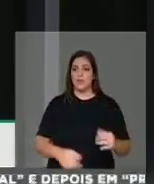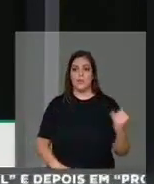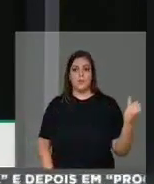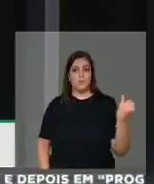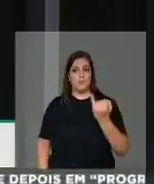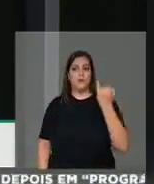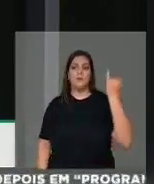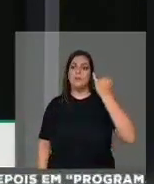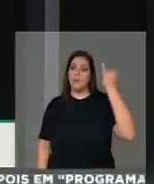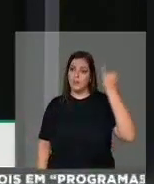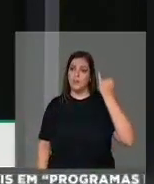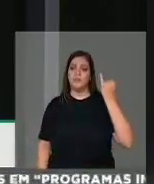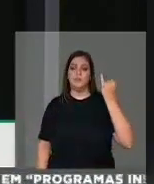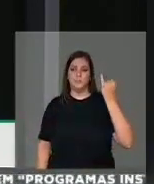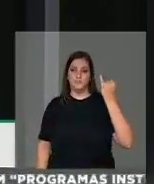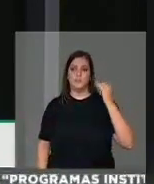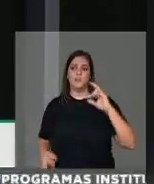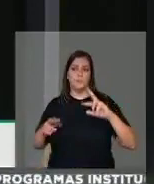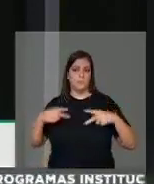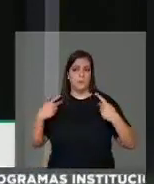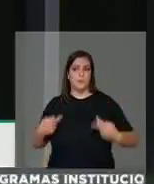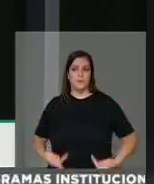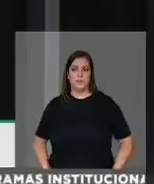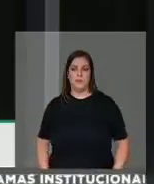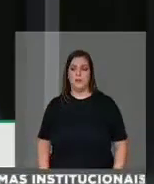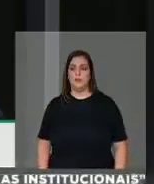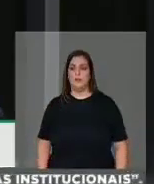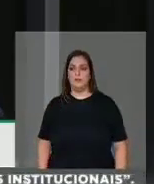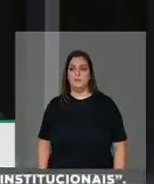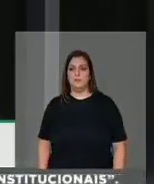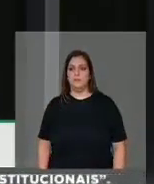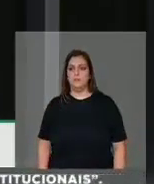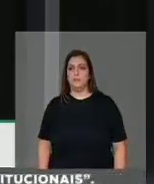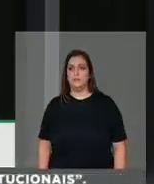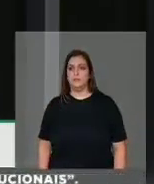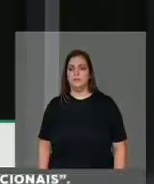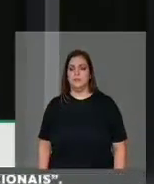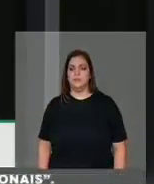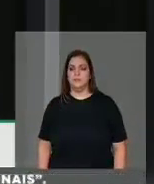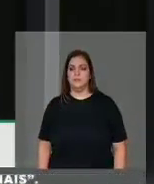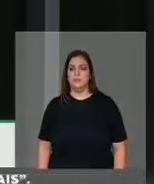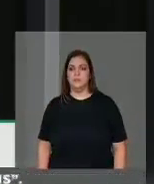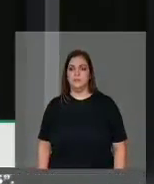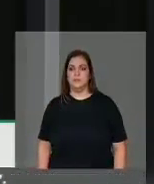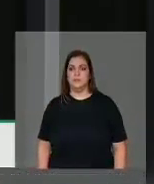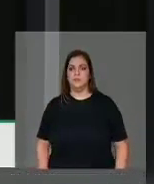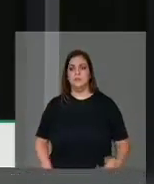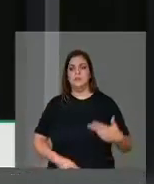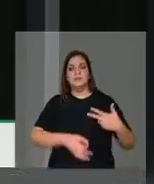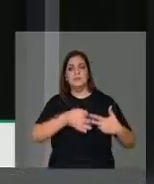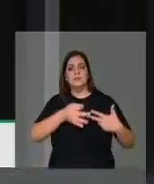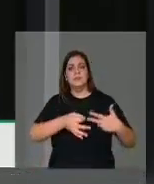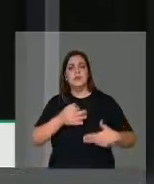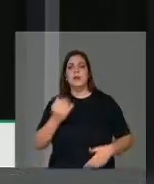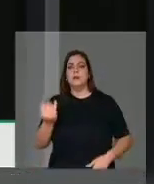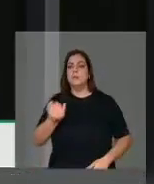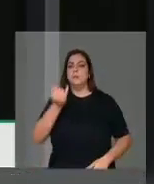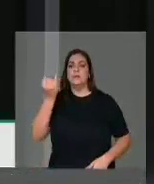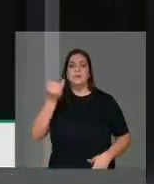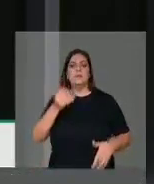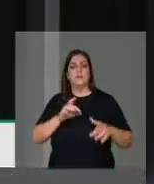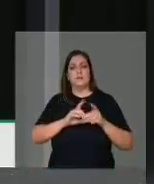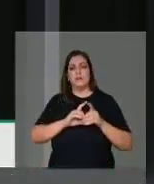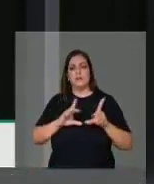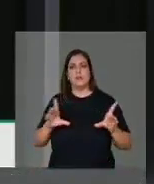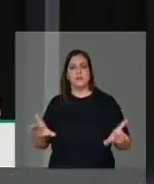elementos da humanidade, e o Poder Judiciário é um dos pilares mais importantes da democracia, de modo